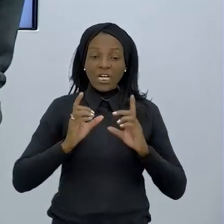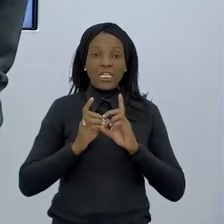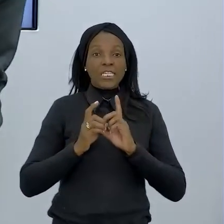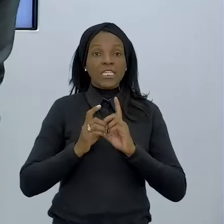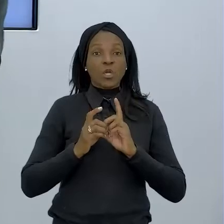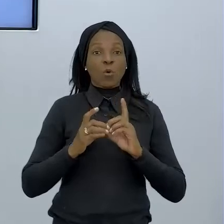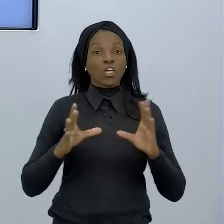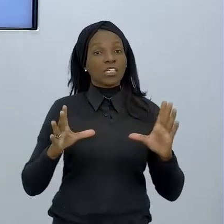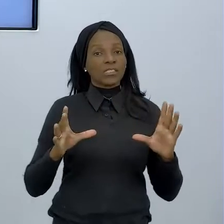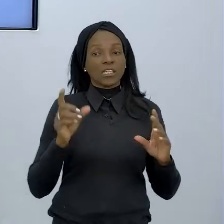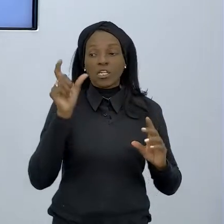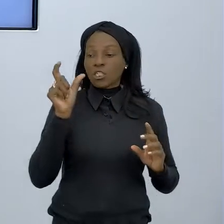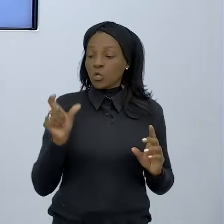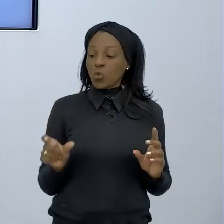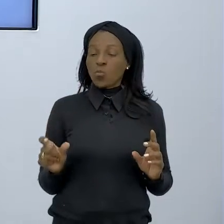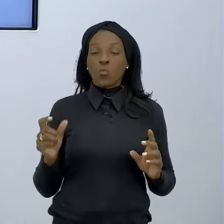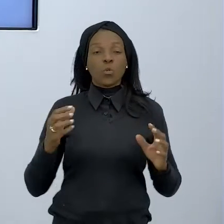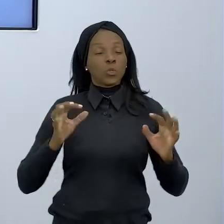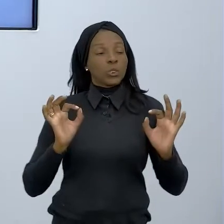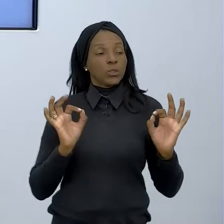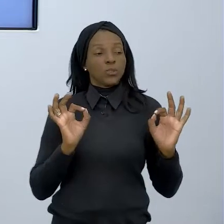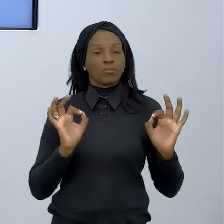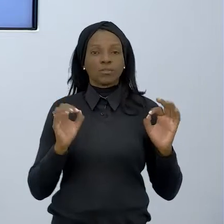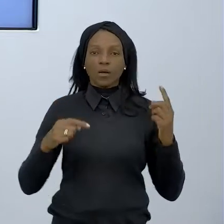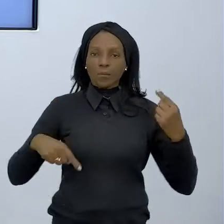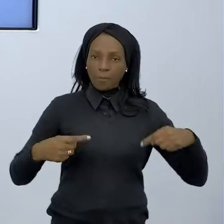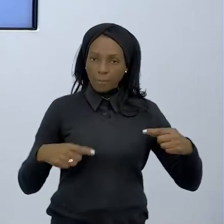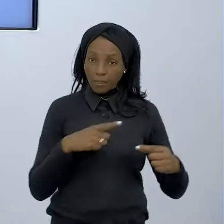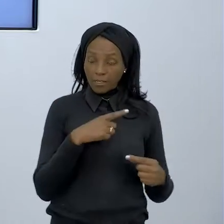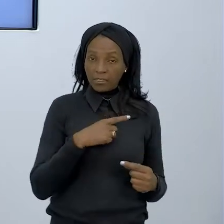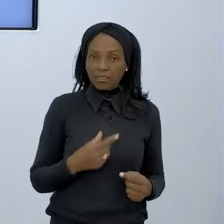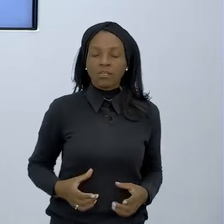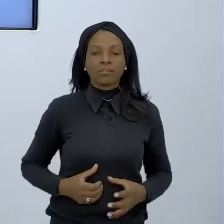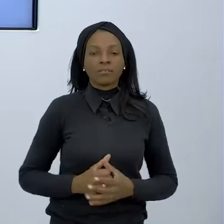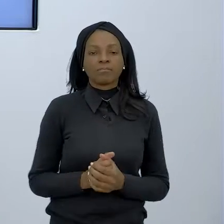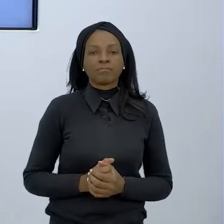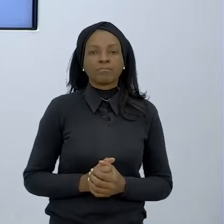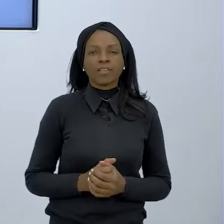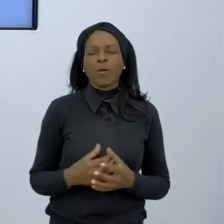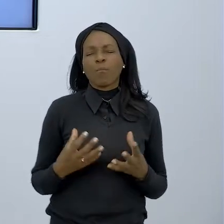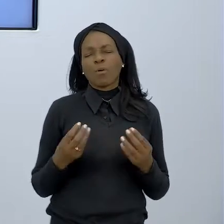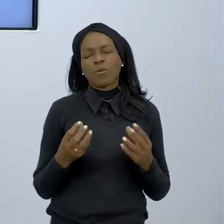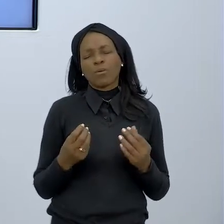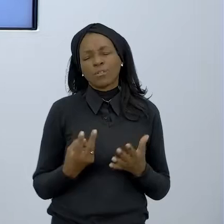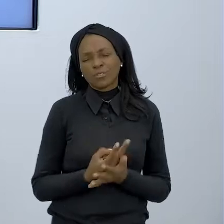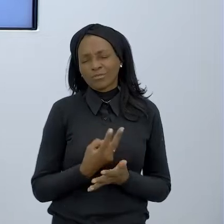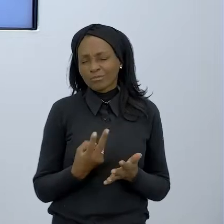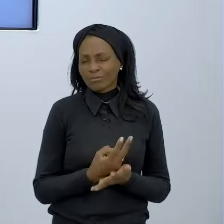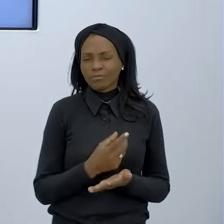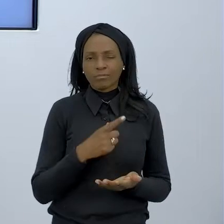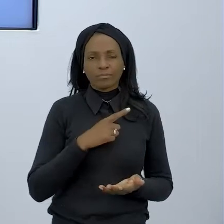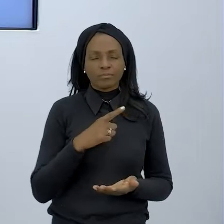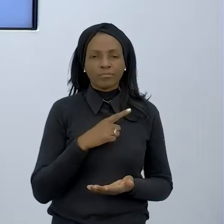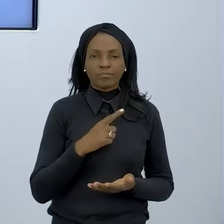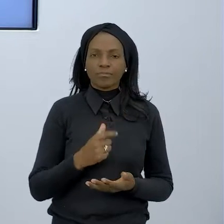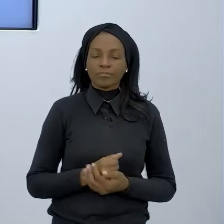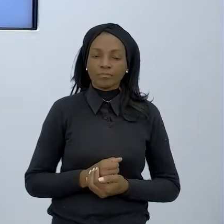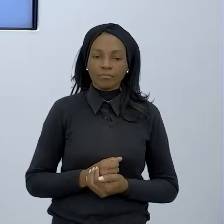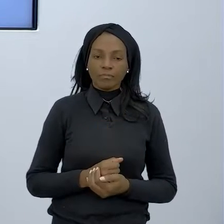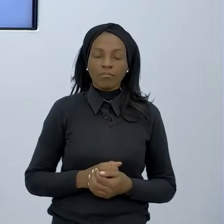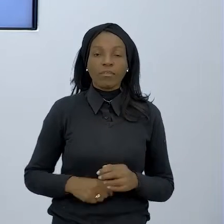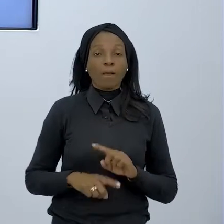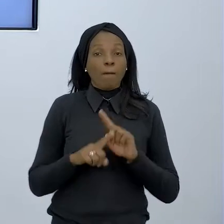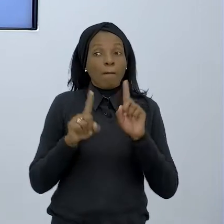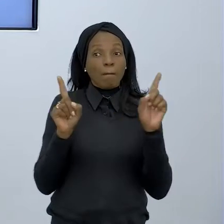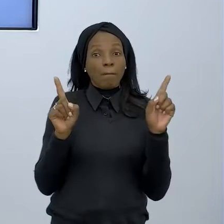mais sofisticado de política que nós temos, ela era cheia de defeitos. Mas